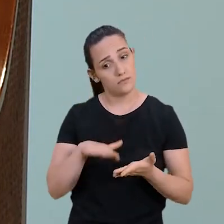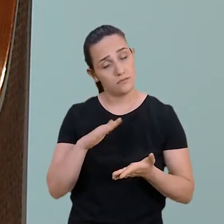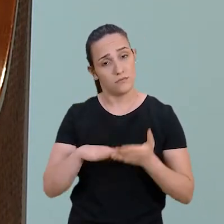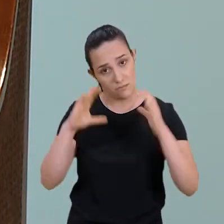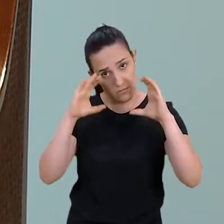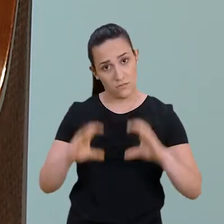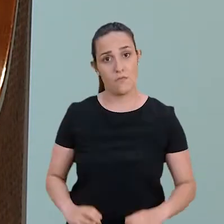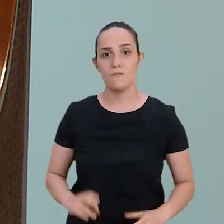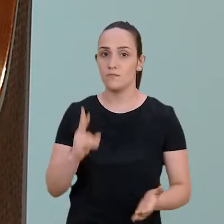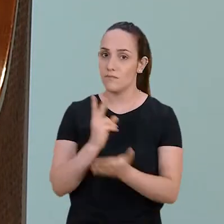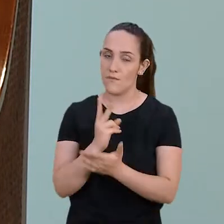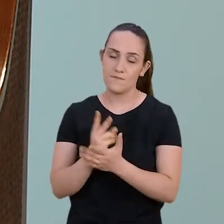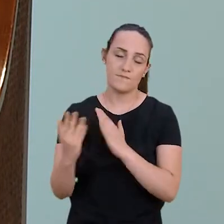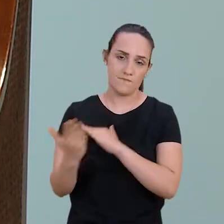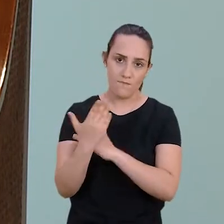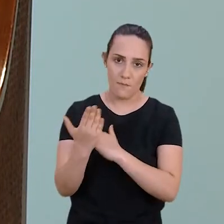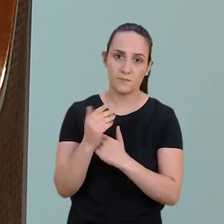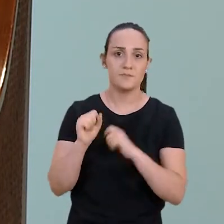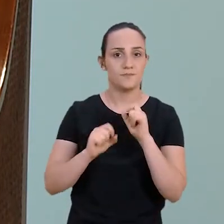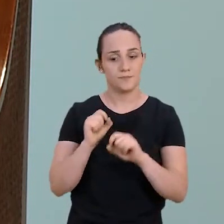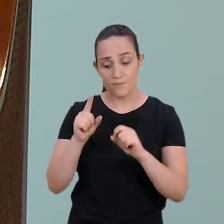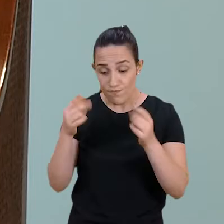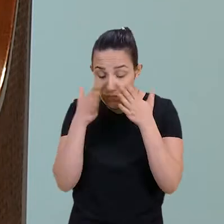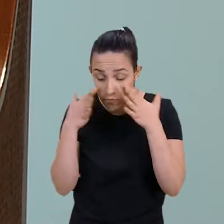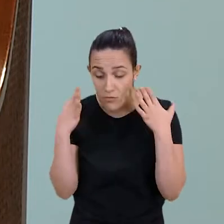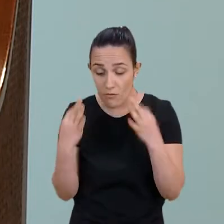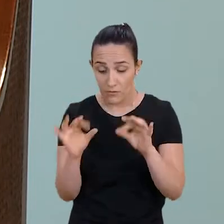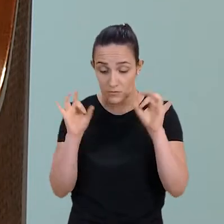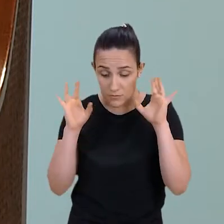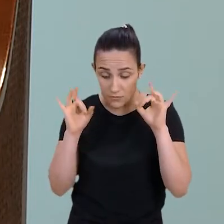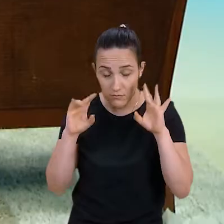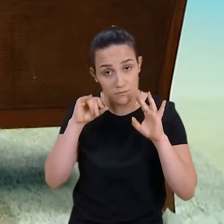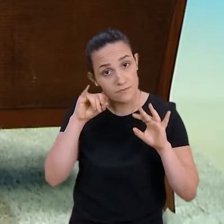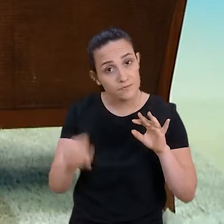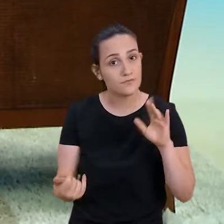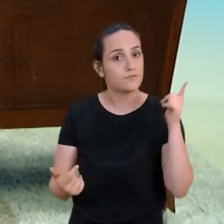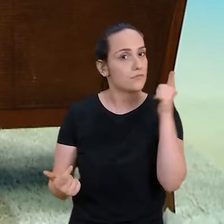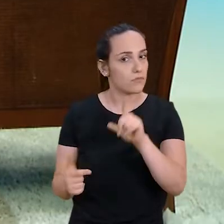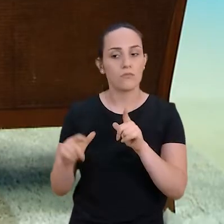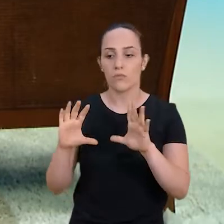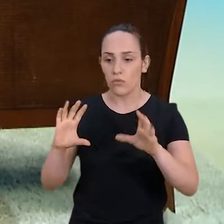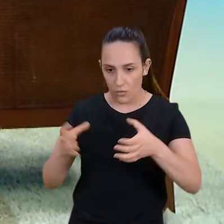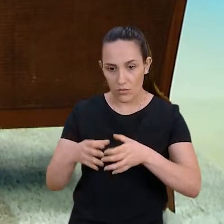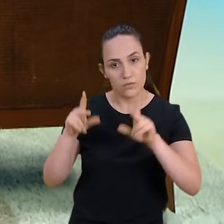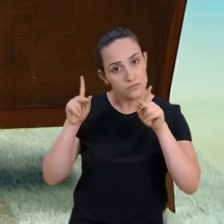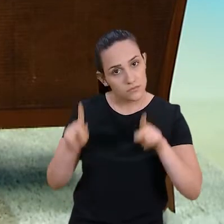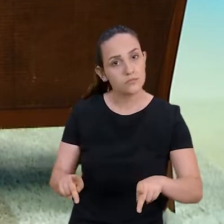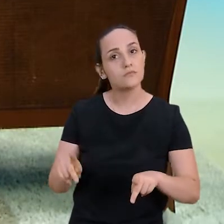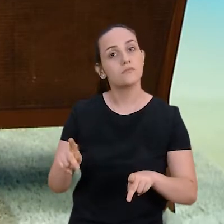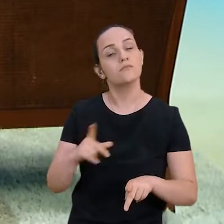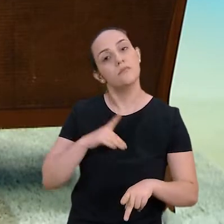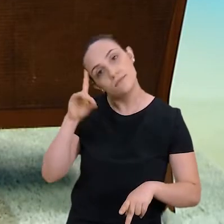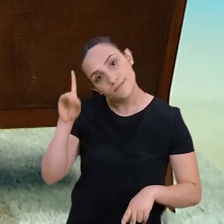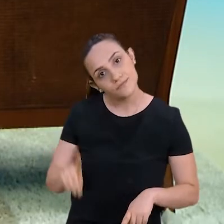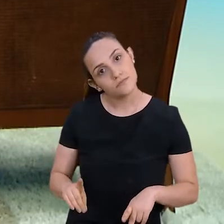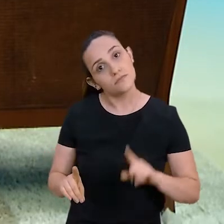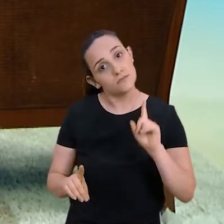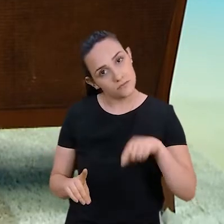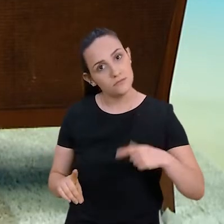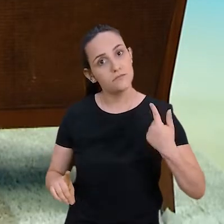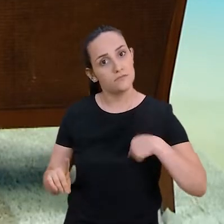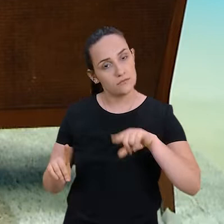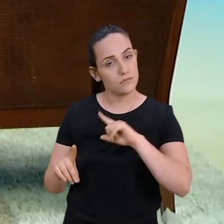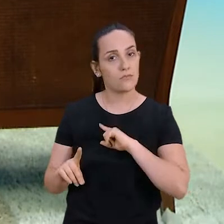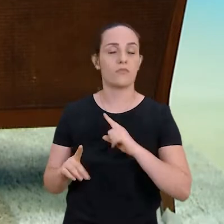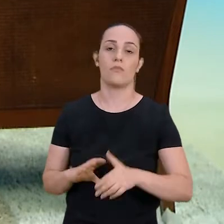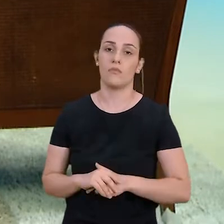está especificamente abrindo as portas para esse público-alvo, né, que somos nós, que